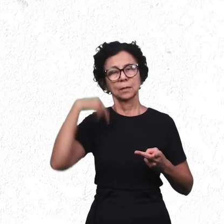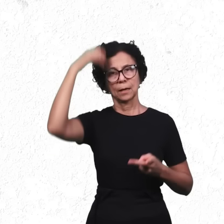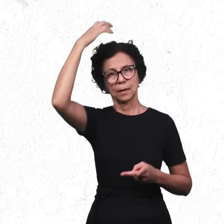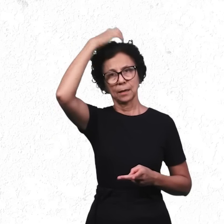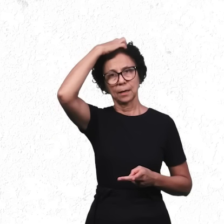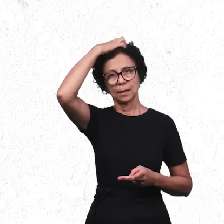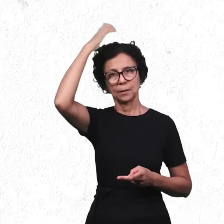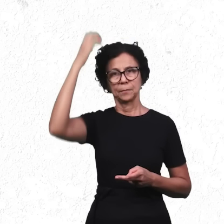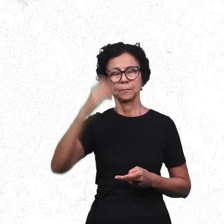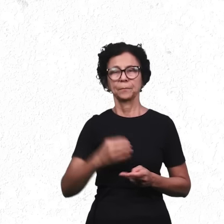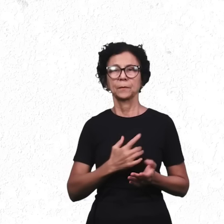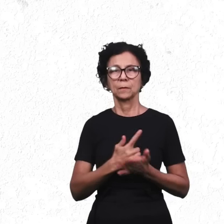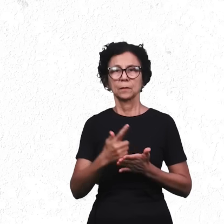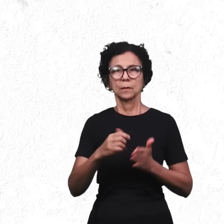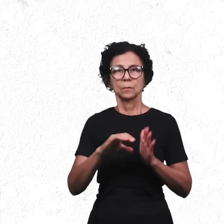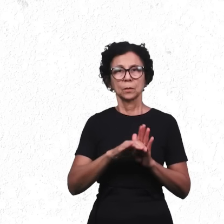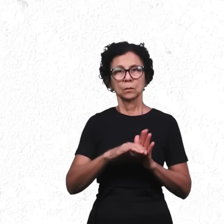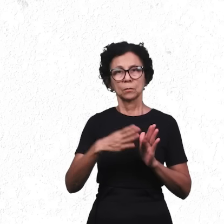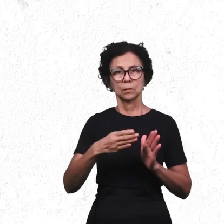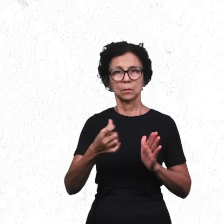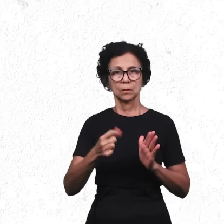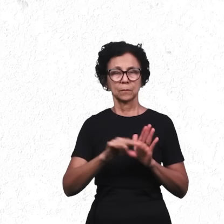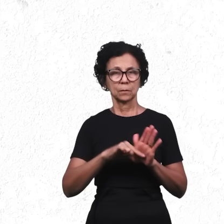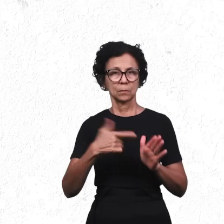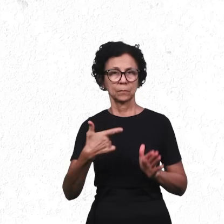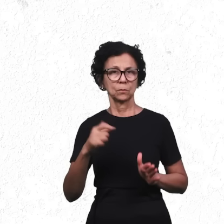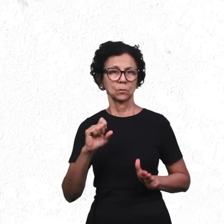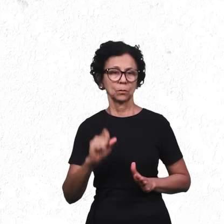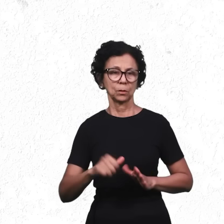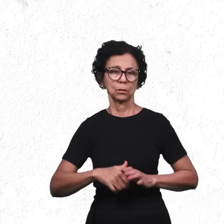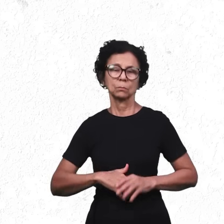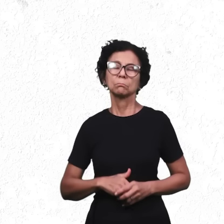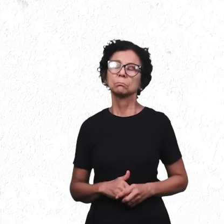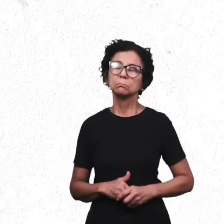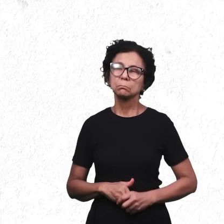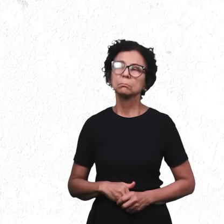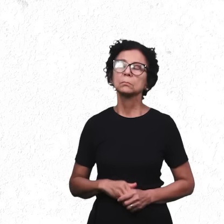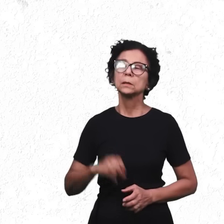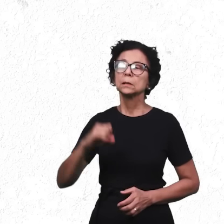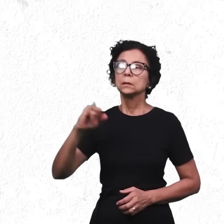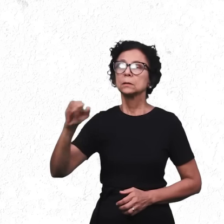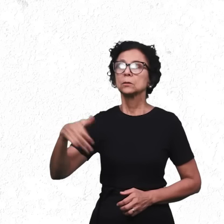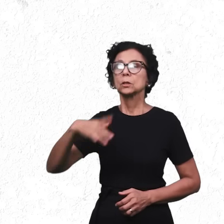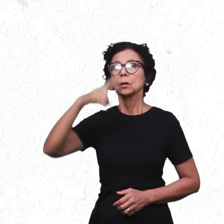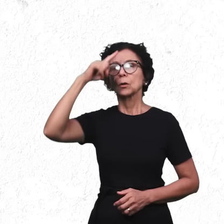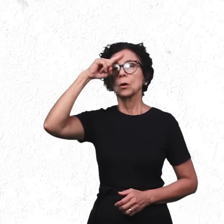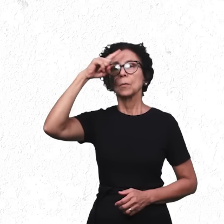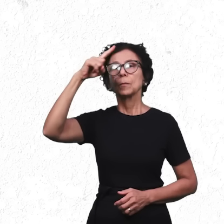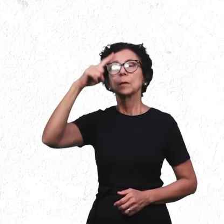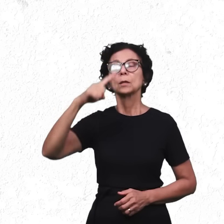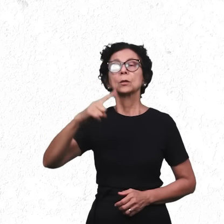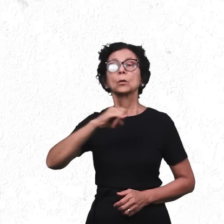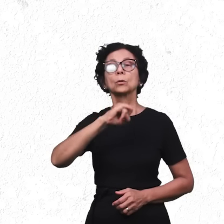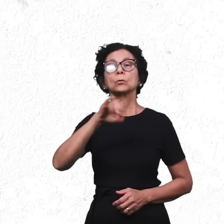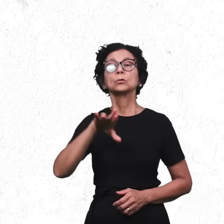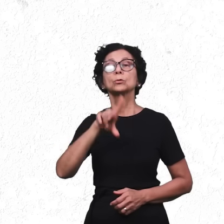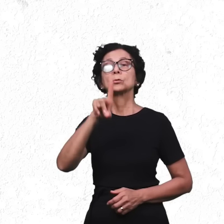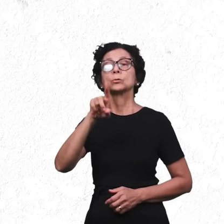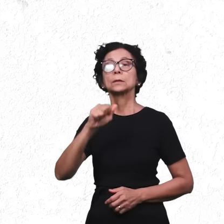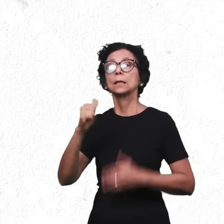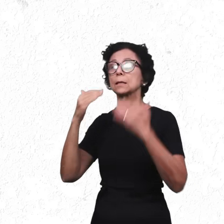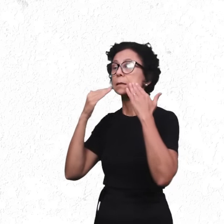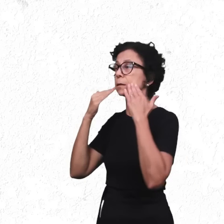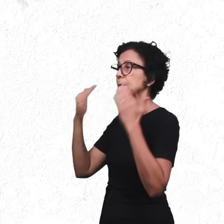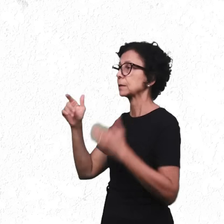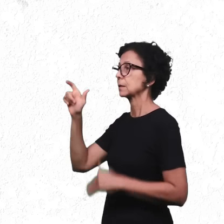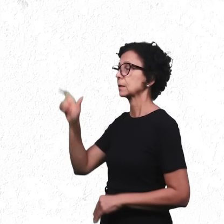E Jacó enviou Judá diante da sua face a José, para o encaminhar a Gósen, e chegaram à terra